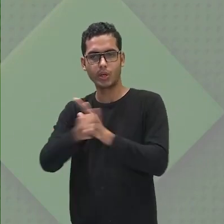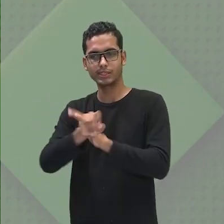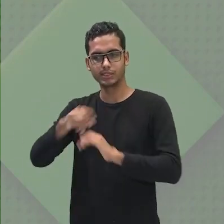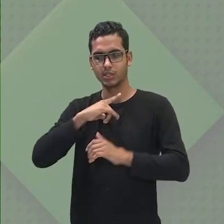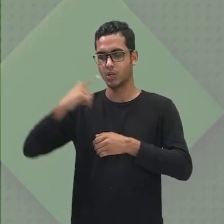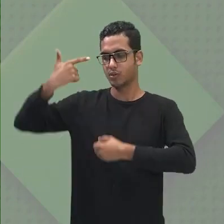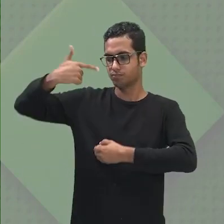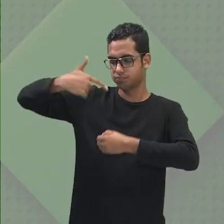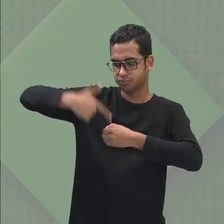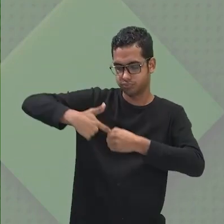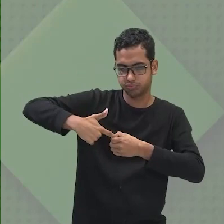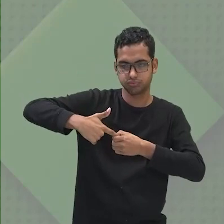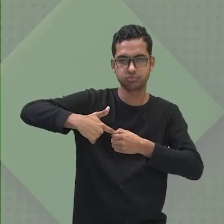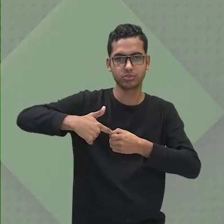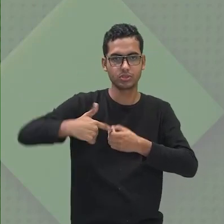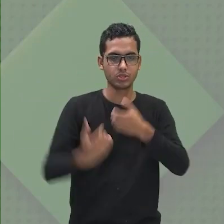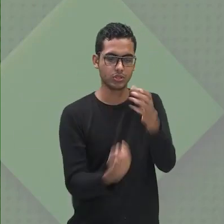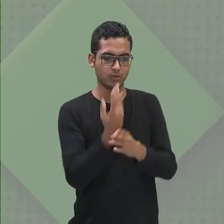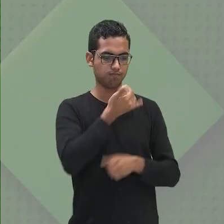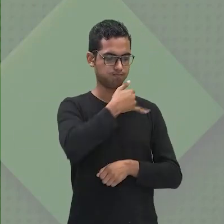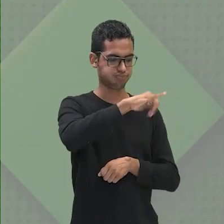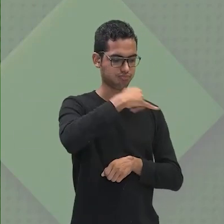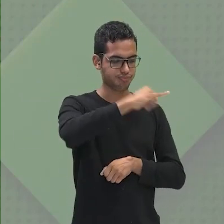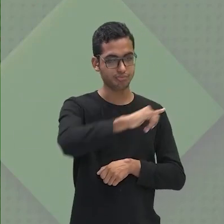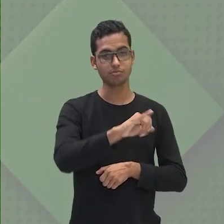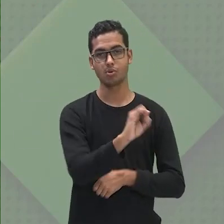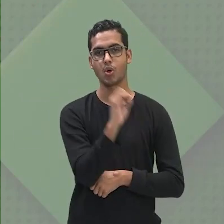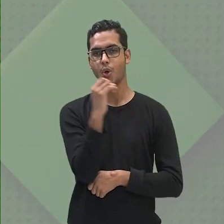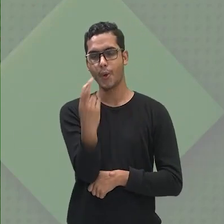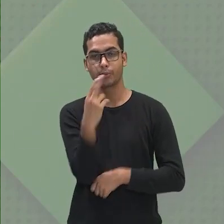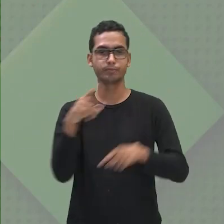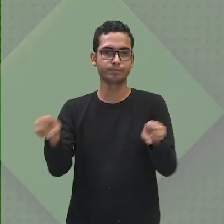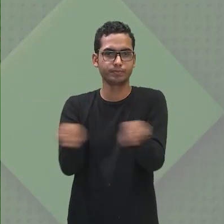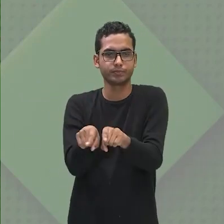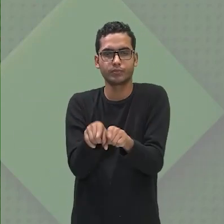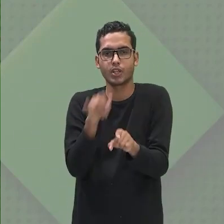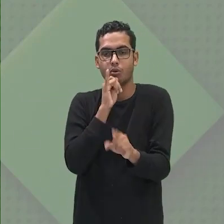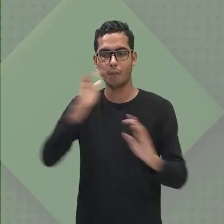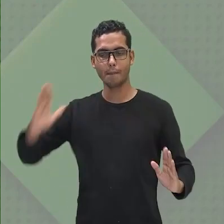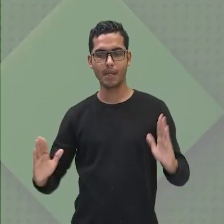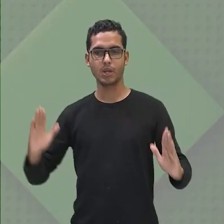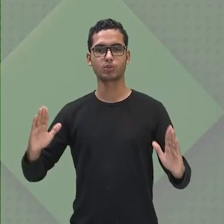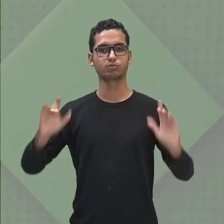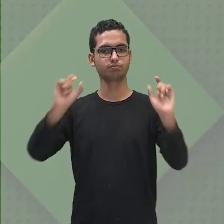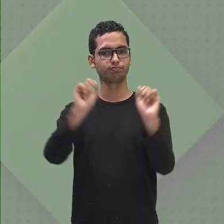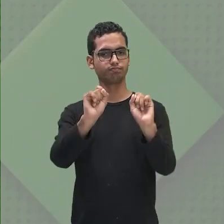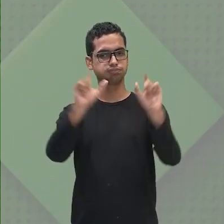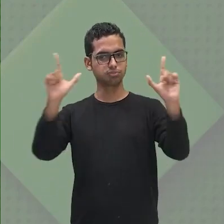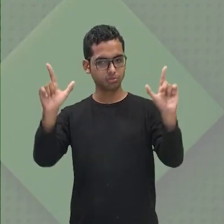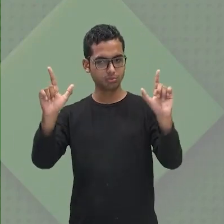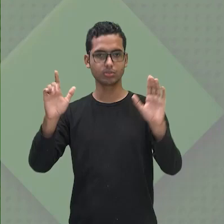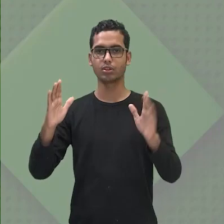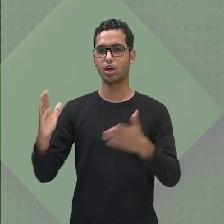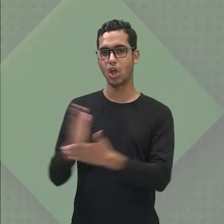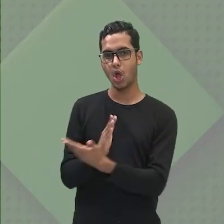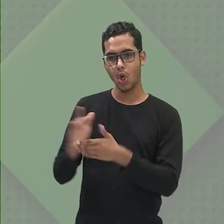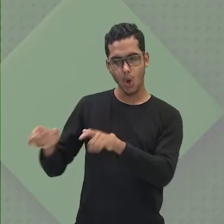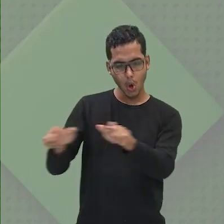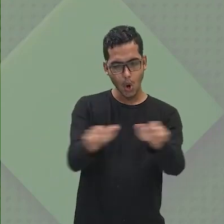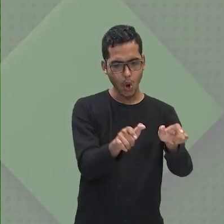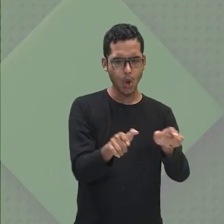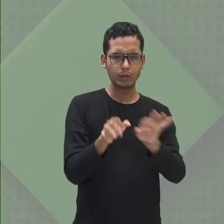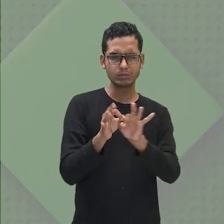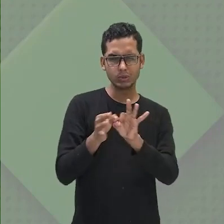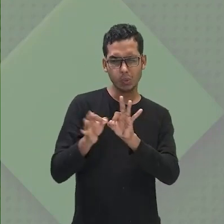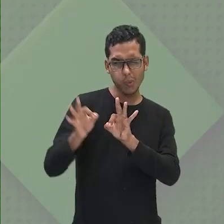elas possam ali realizar essas atividades, mas às vezes num período do dia. Isso ainda é realidade em alguns locais mais remotos,